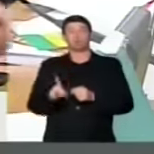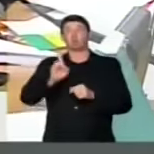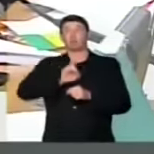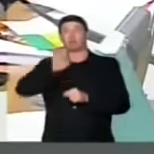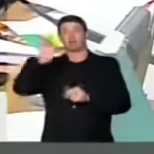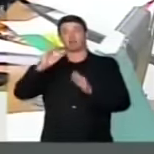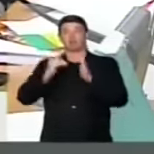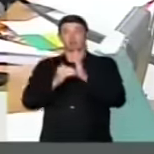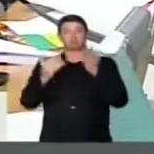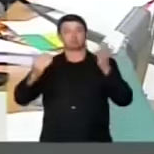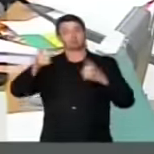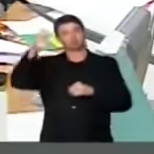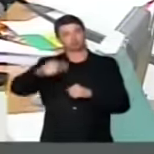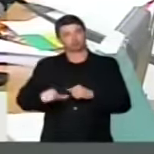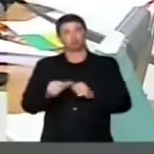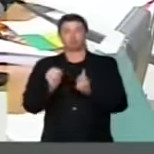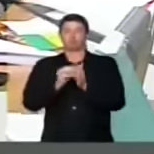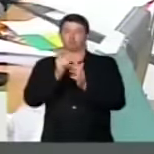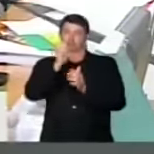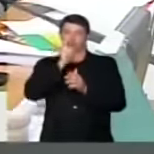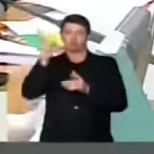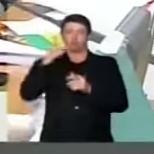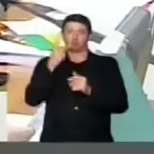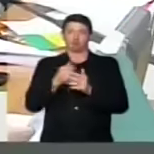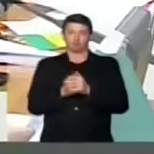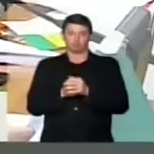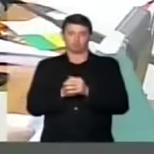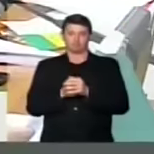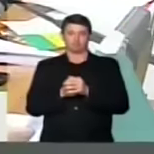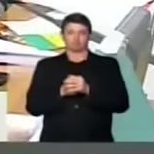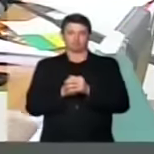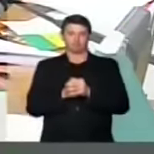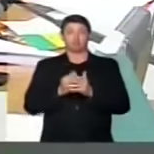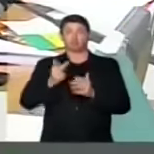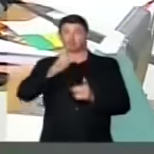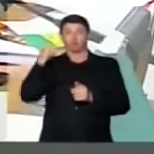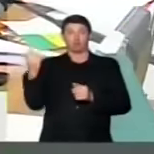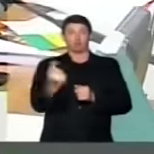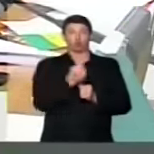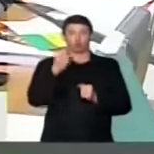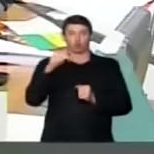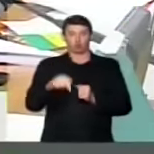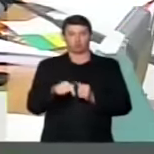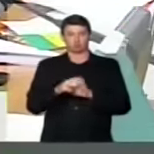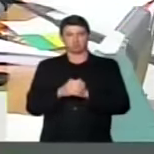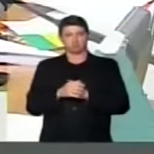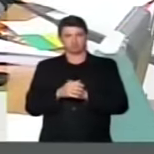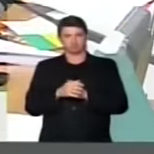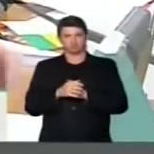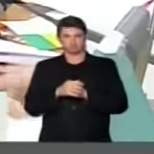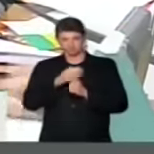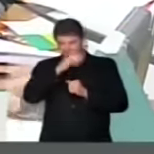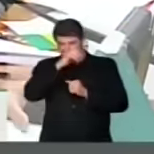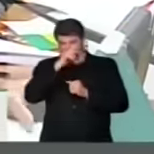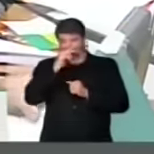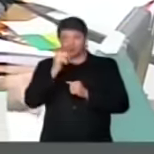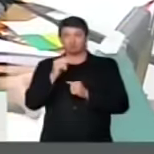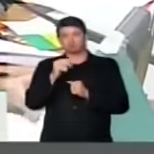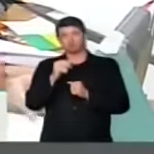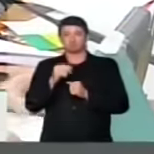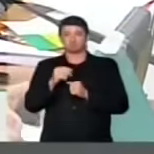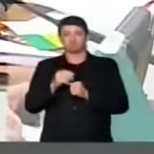Federal. Portanto, mais uma vez faltou com a verdade. Afirmou para todos nós aqui, de forma até, eu